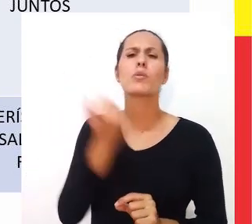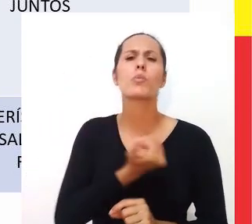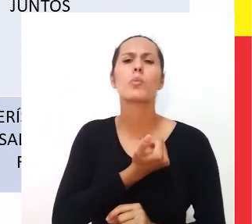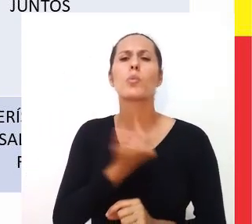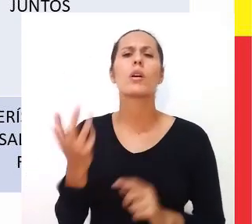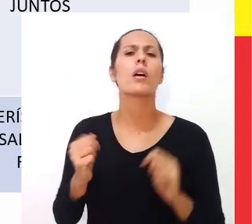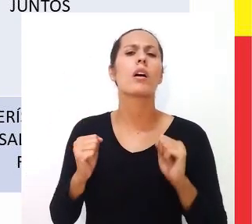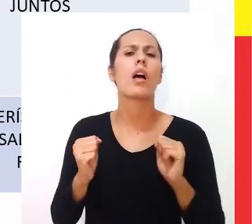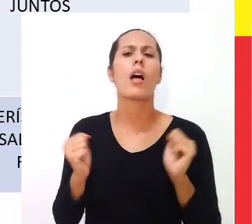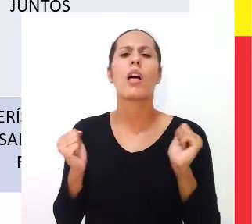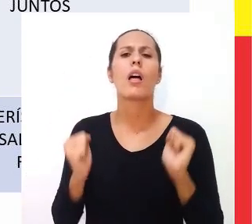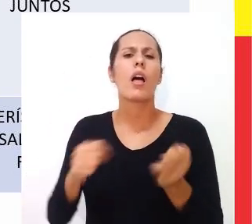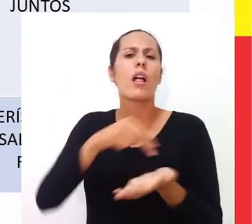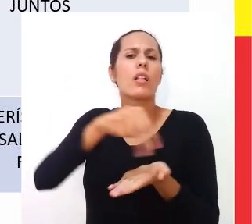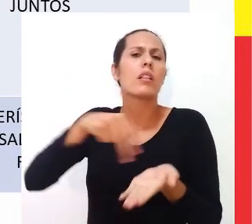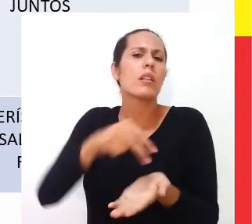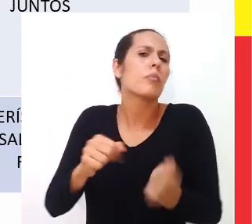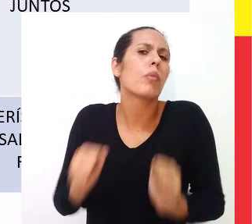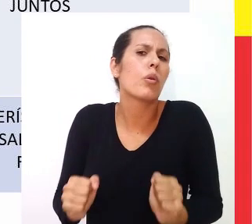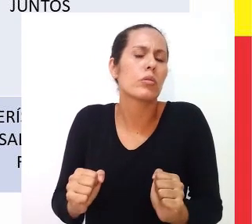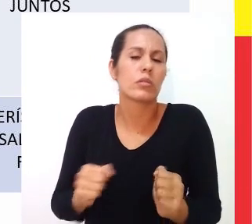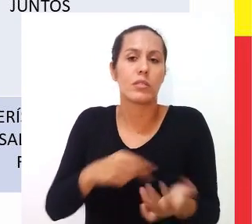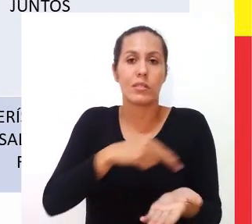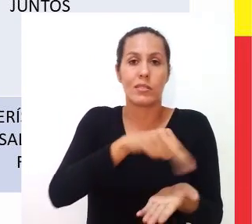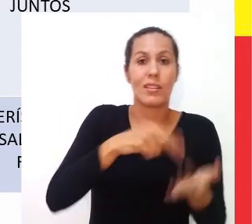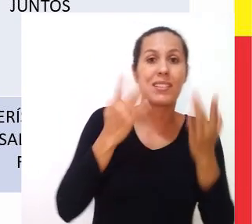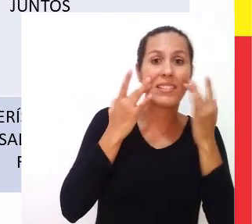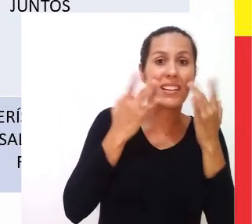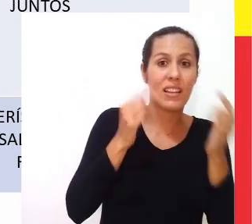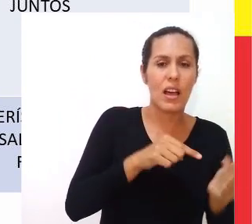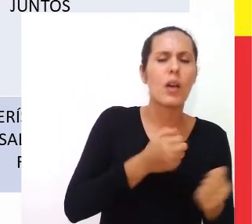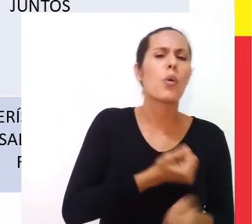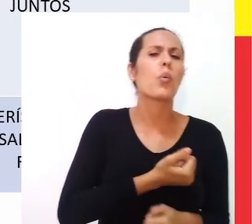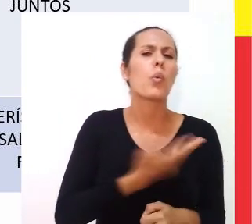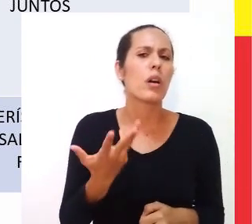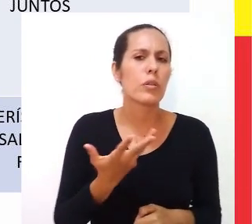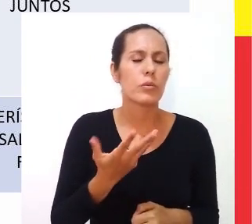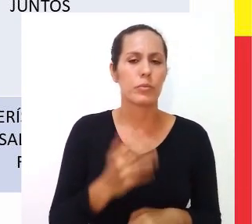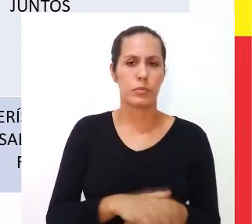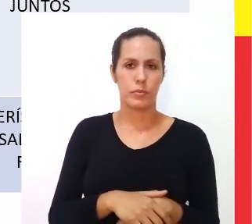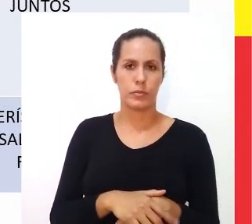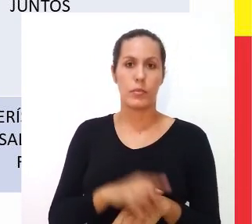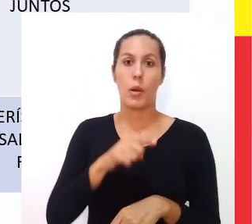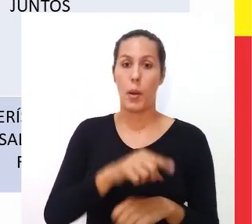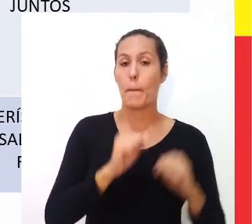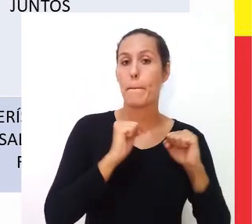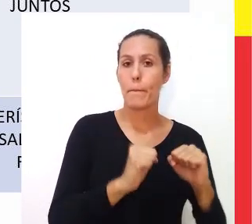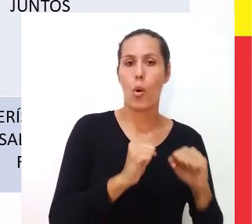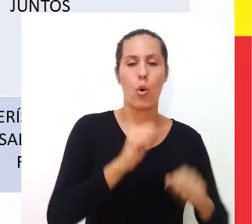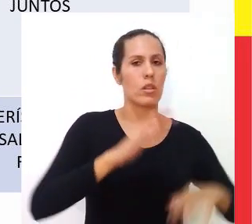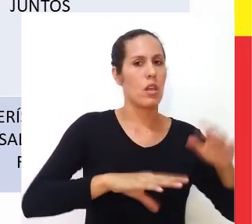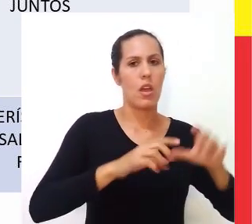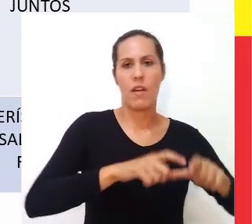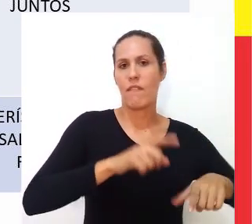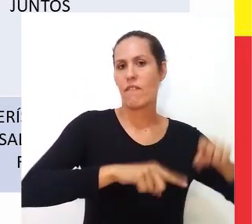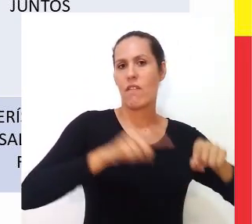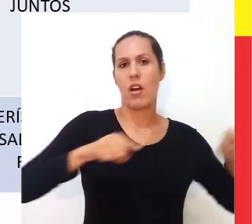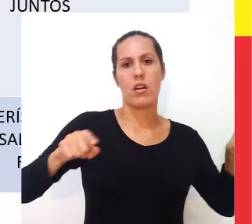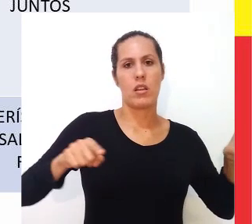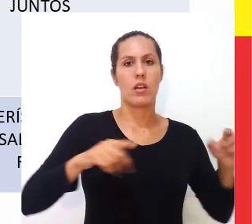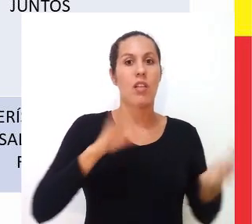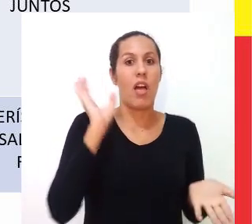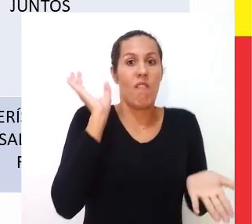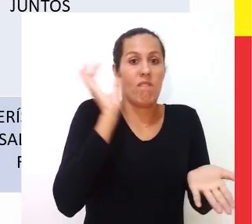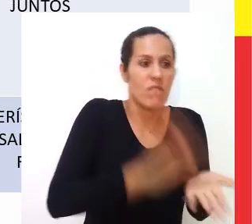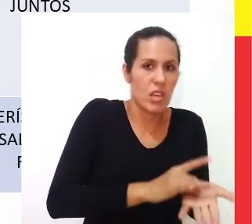quantas pessoas podem dançar? Quantas pessoas dançam na dança teatro? Esse quantitativo pode variar,